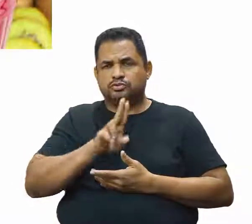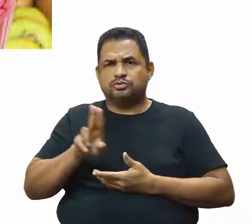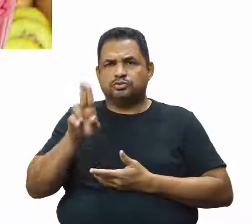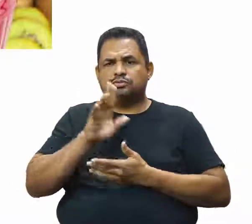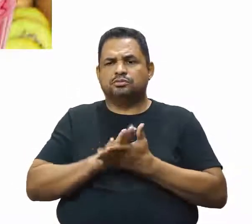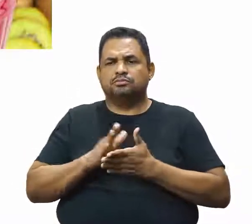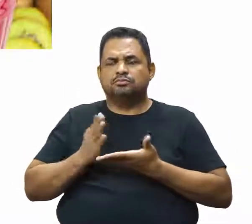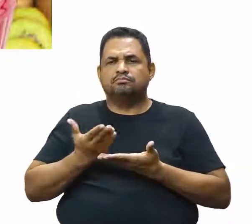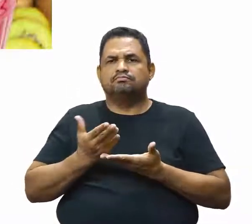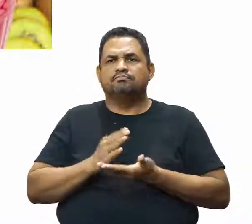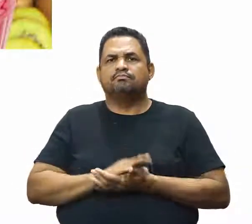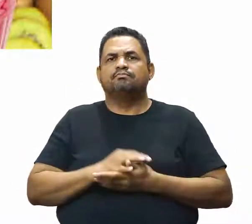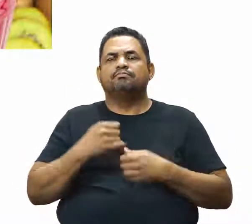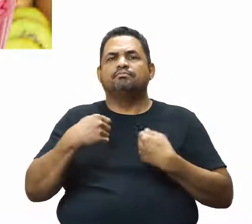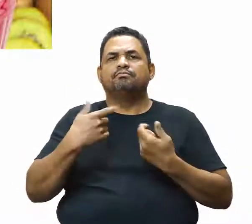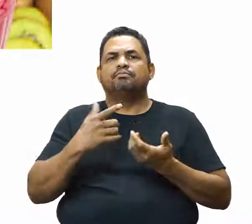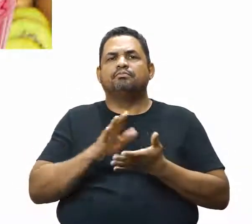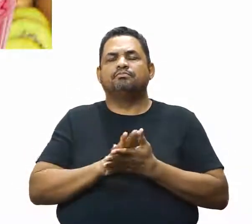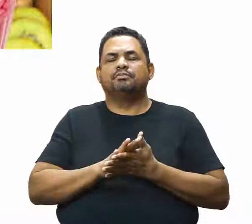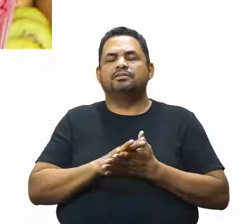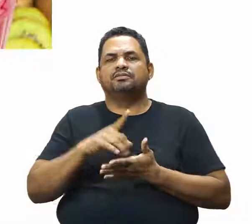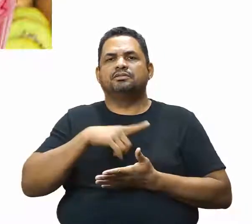requer o que é tudo, professor? Um